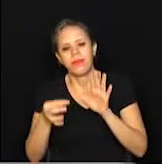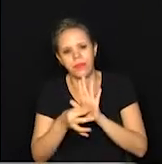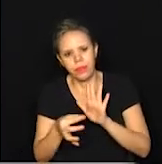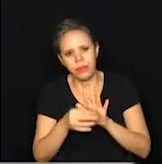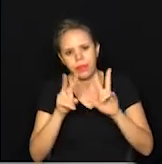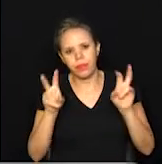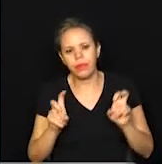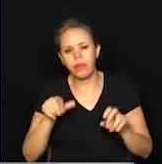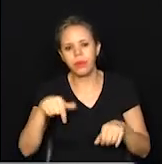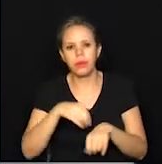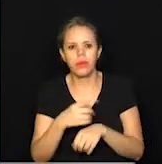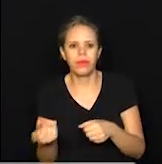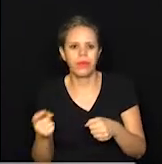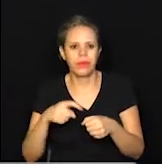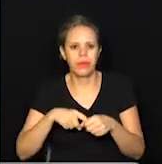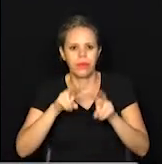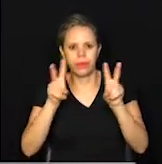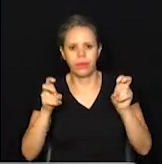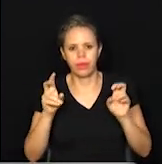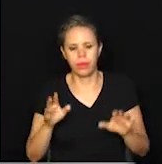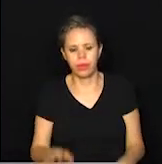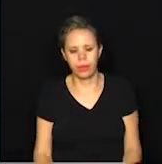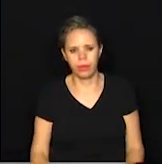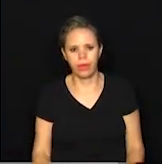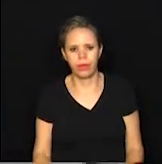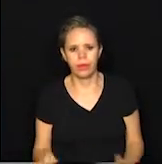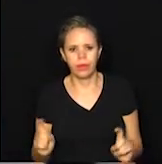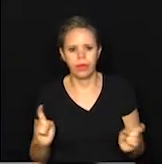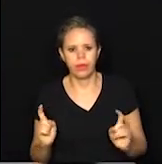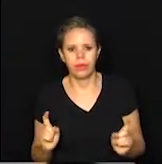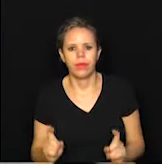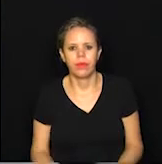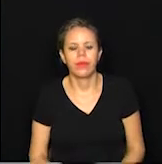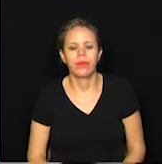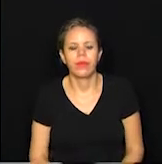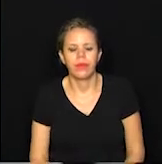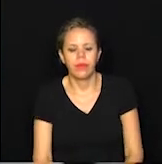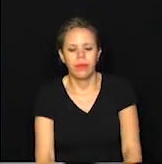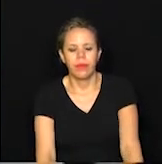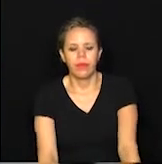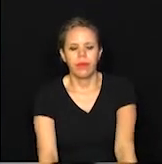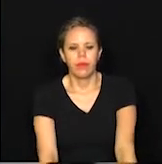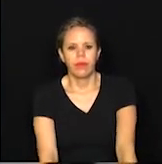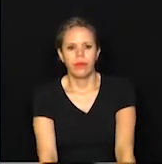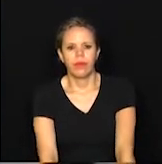e depois a gente volta aqui ao tema principal da reunião de hoje.